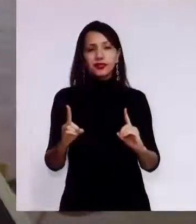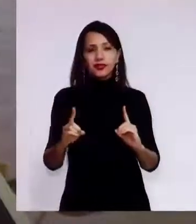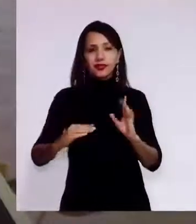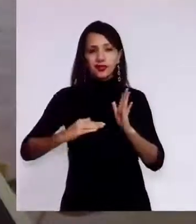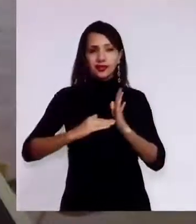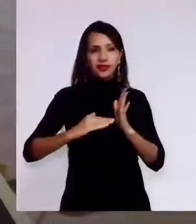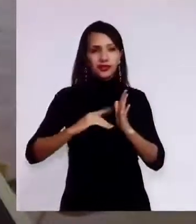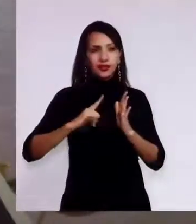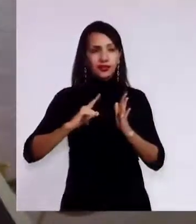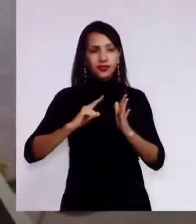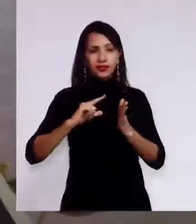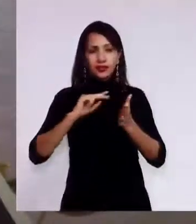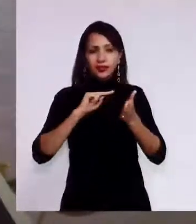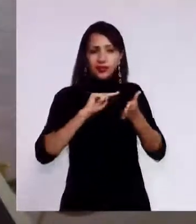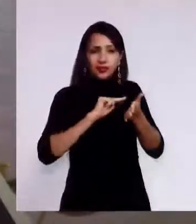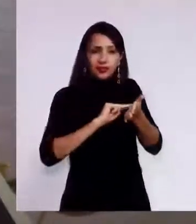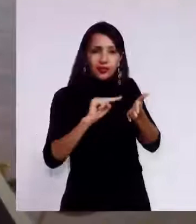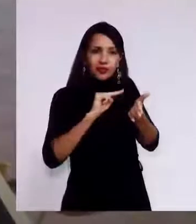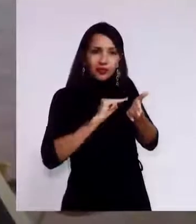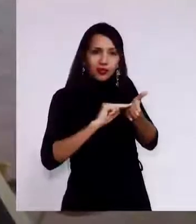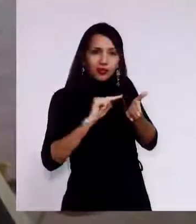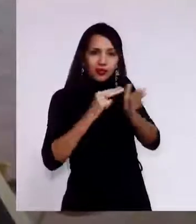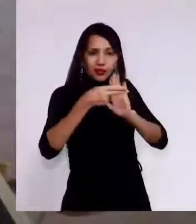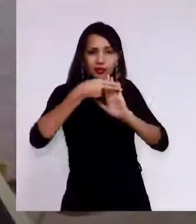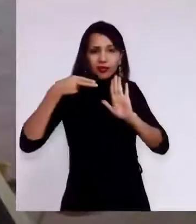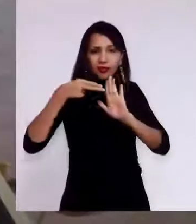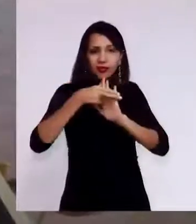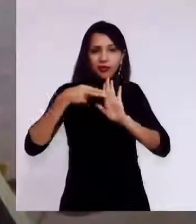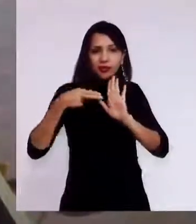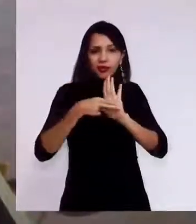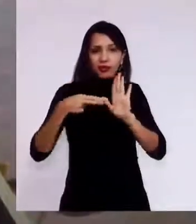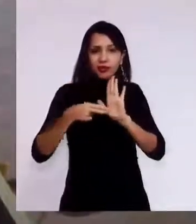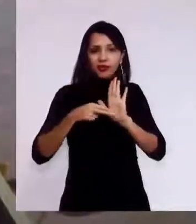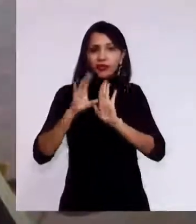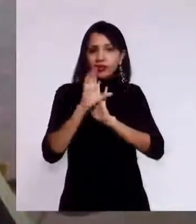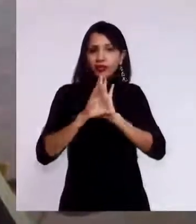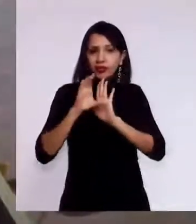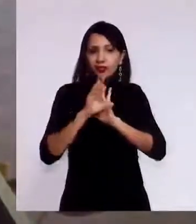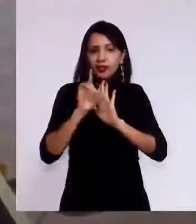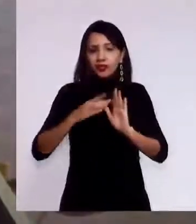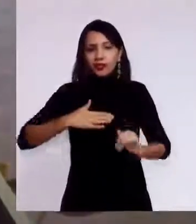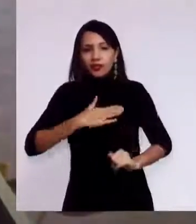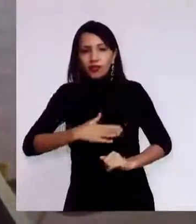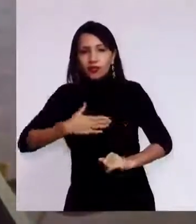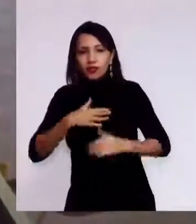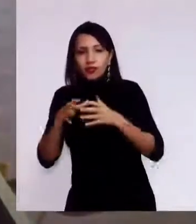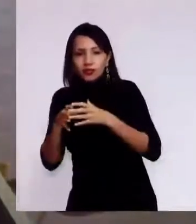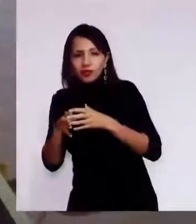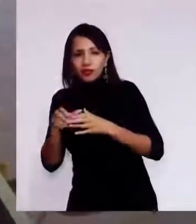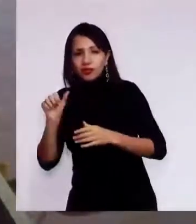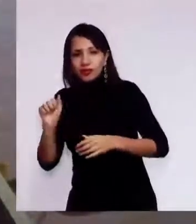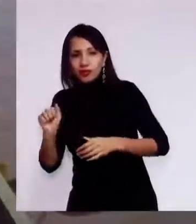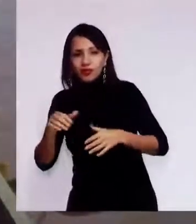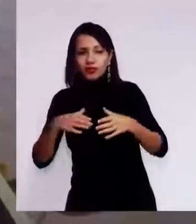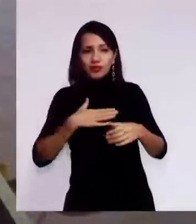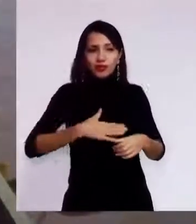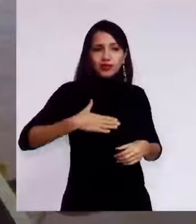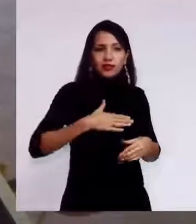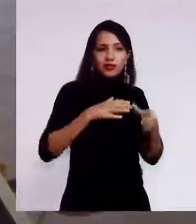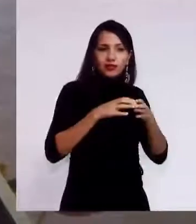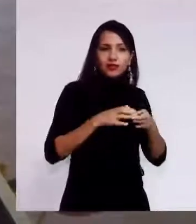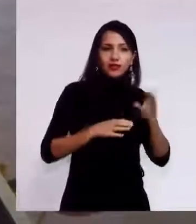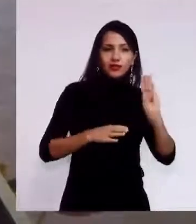norma constitucional. Então a gente não está falando aqui de agradar setor A ou agradar setor B. É